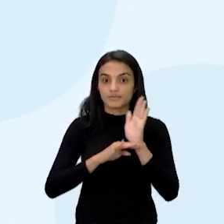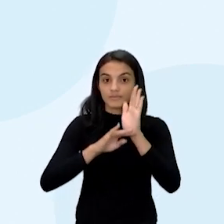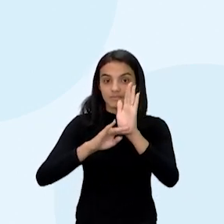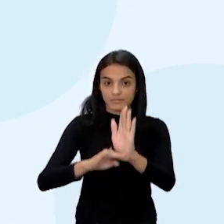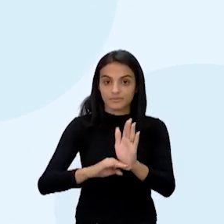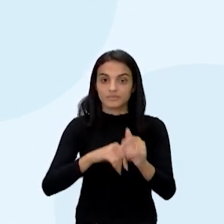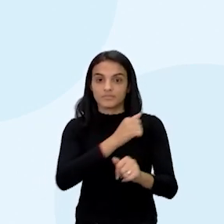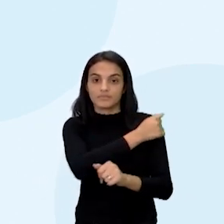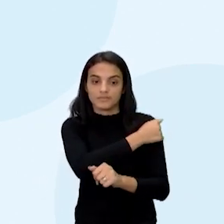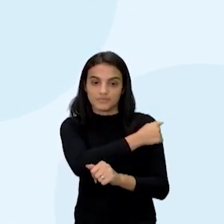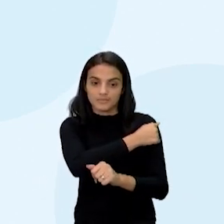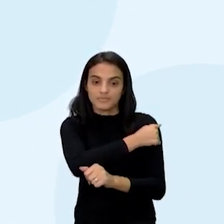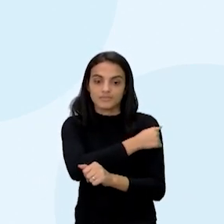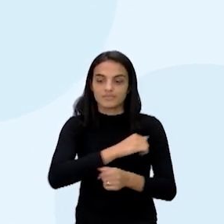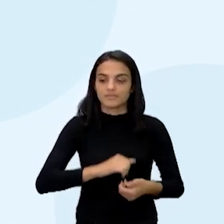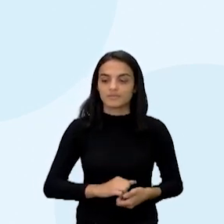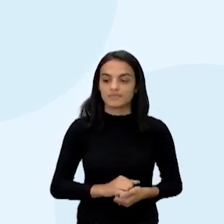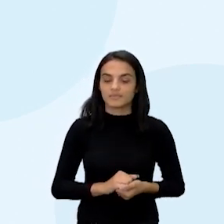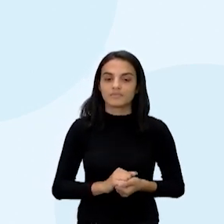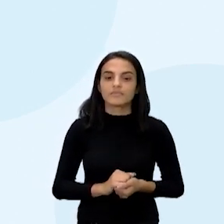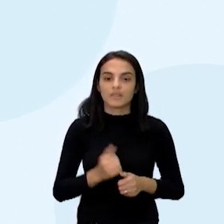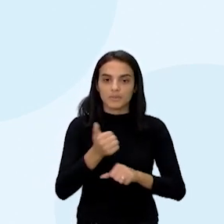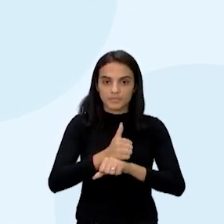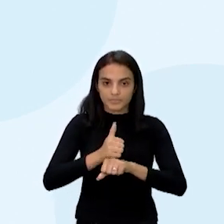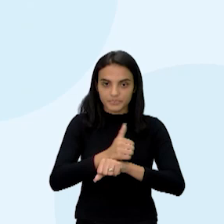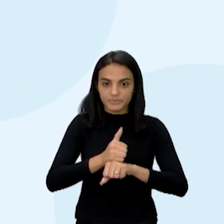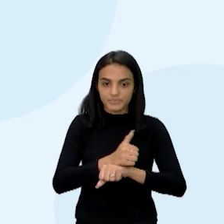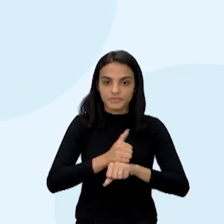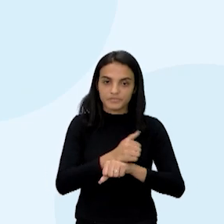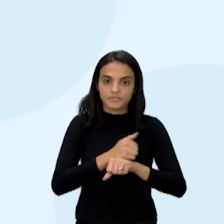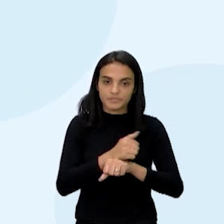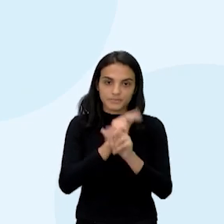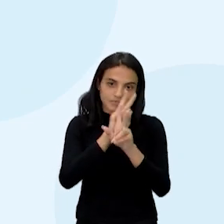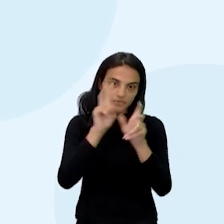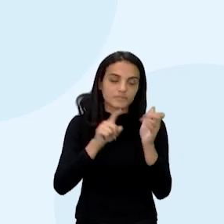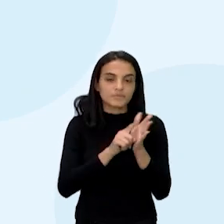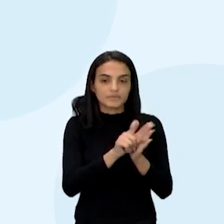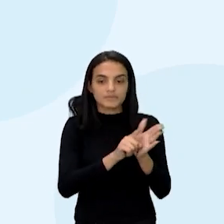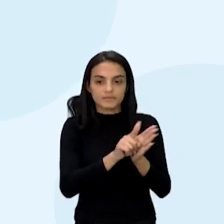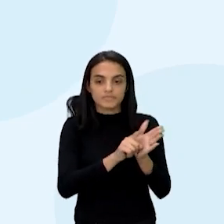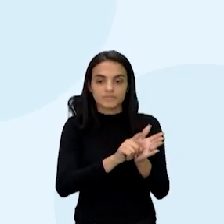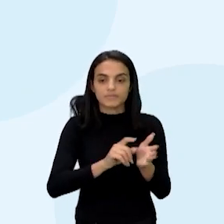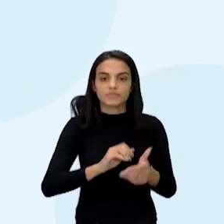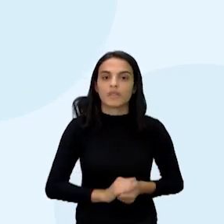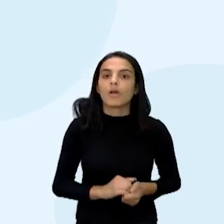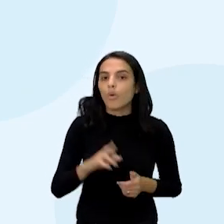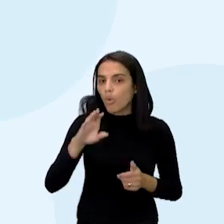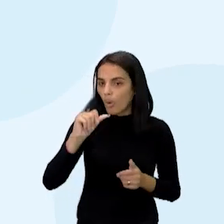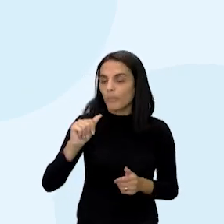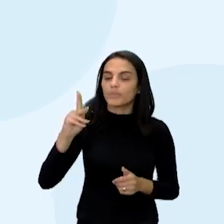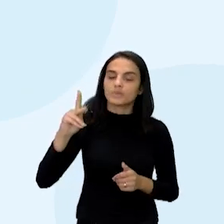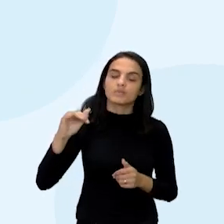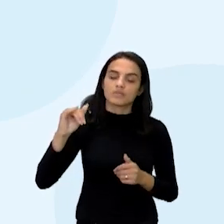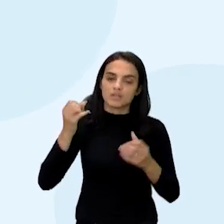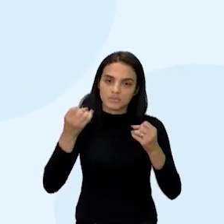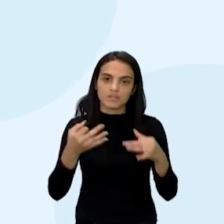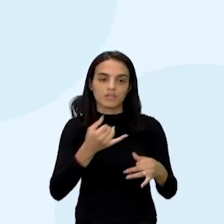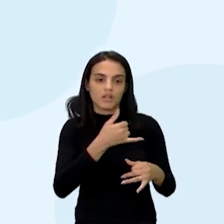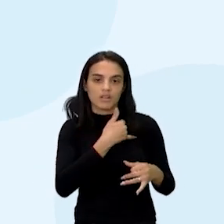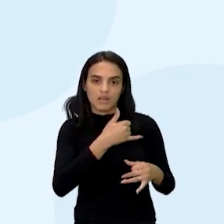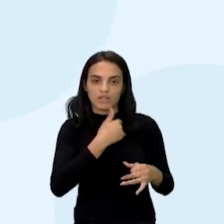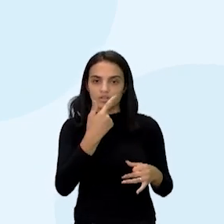uma investigação que os leve a atuar como profissionais dentro do assunto pesquisado. Né? Como o Robson falou, aos 12 anos eu